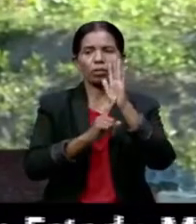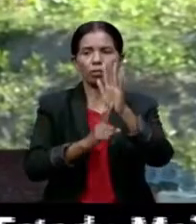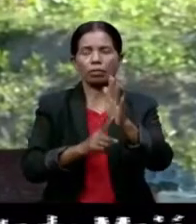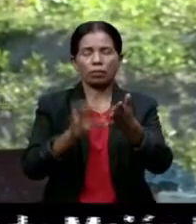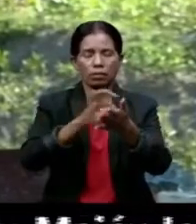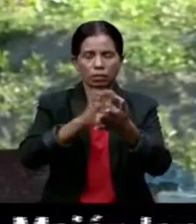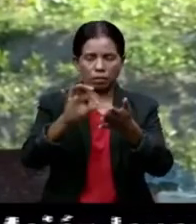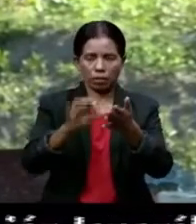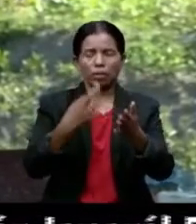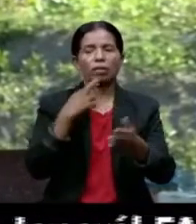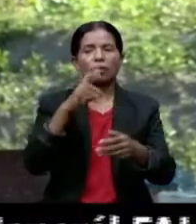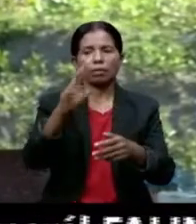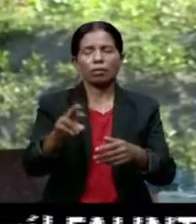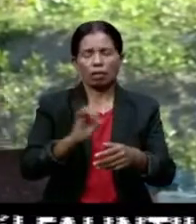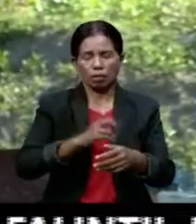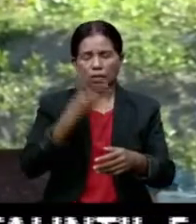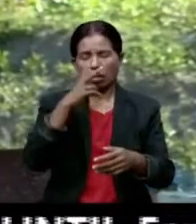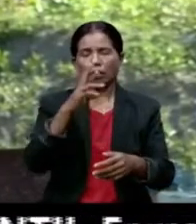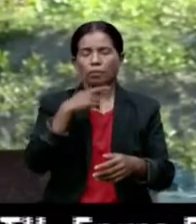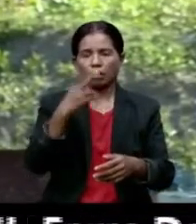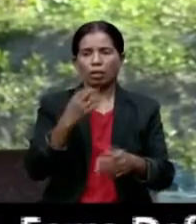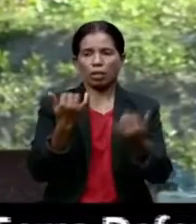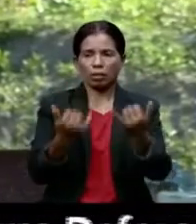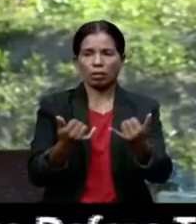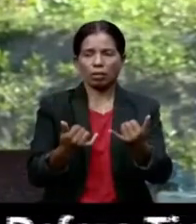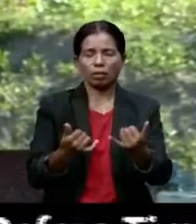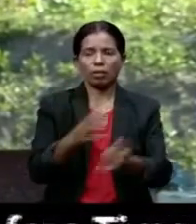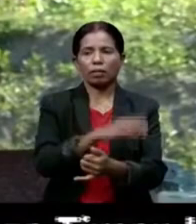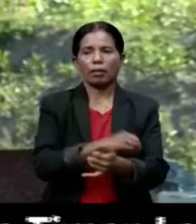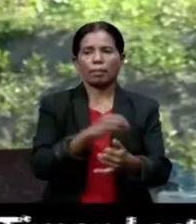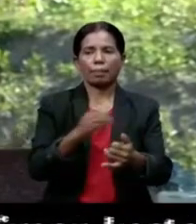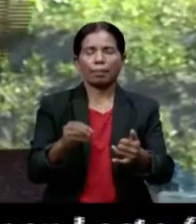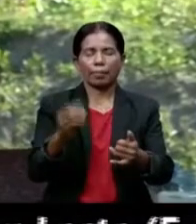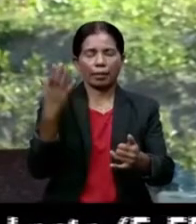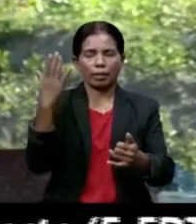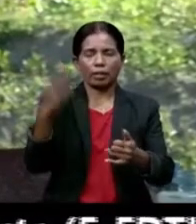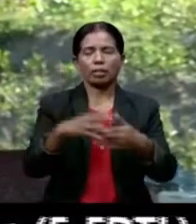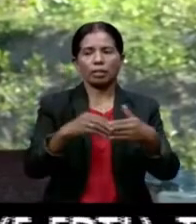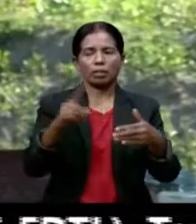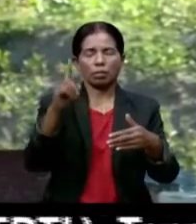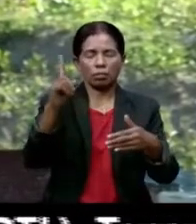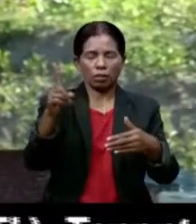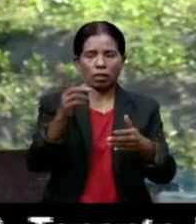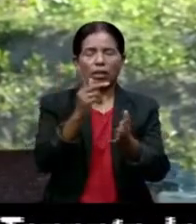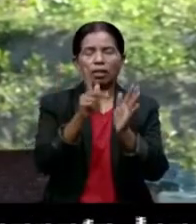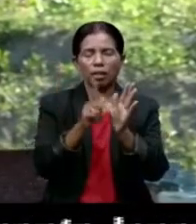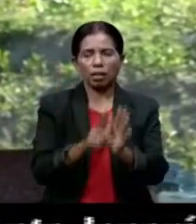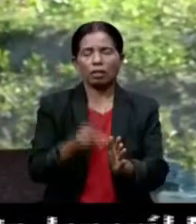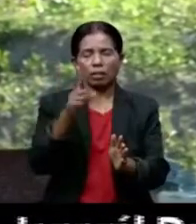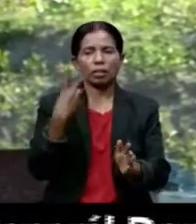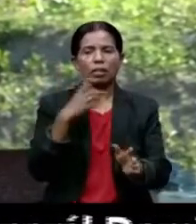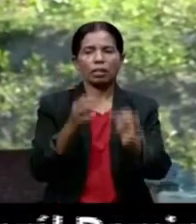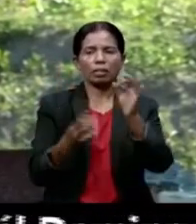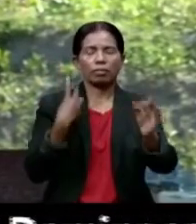fos agora, ho qualidade dia que tuam, ni bele sato ti $1 cada kilo ti ana, ia importação. Se ita